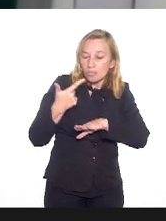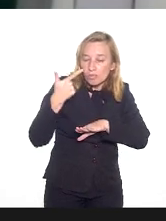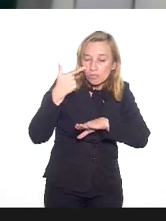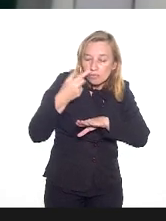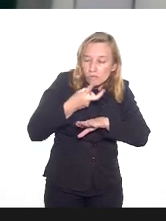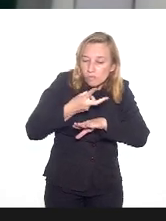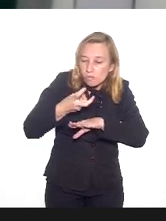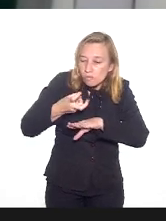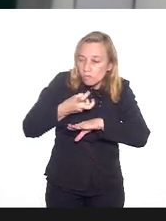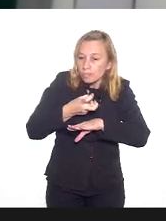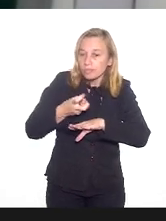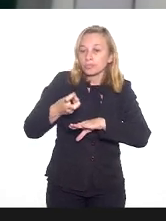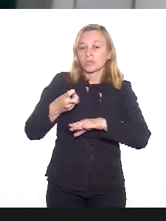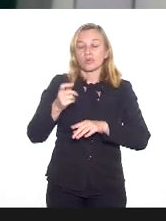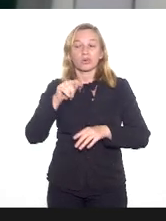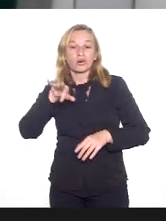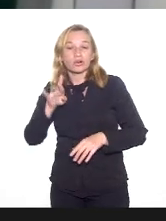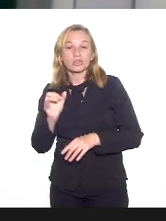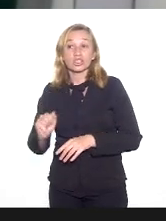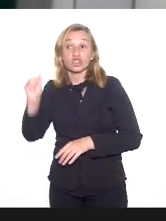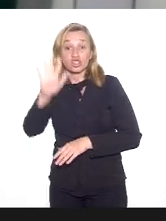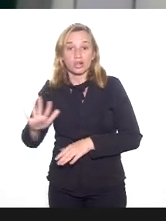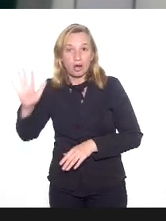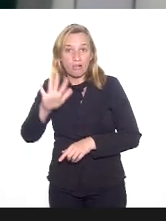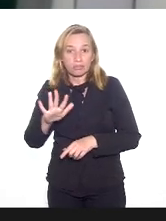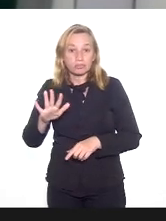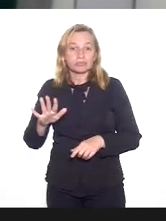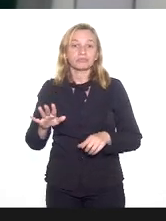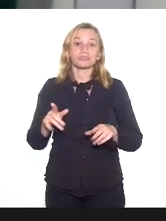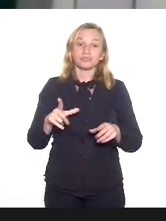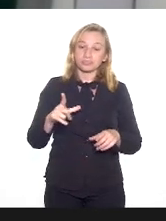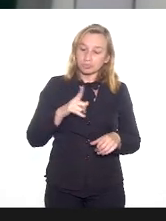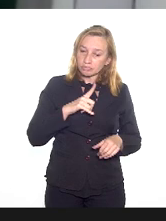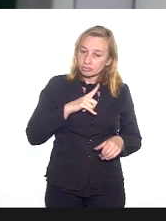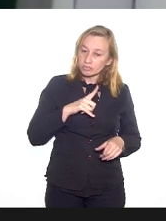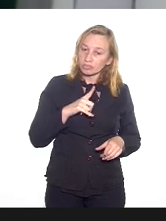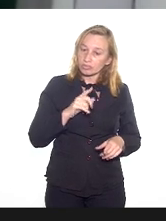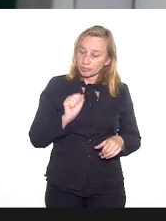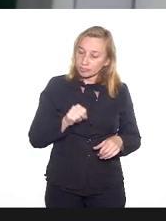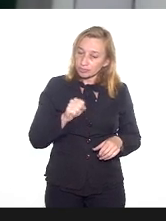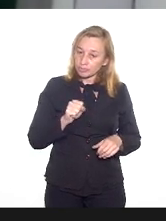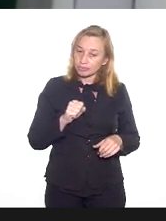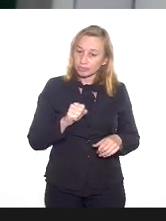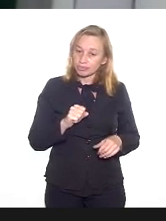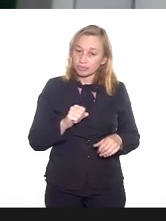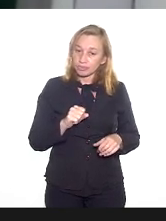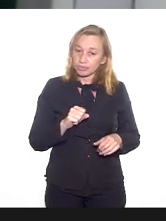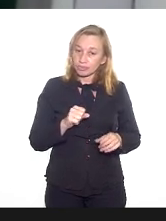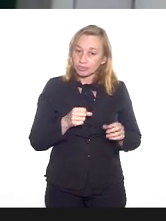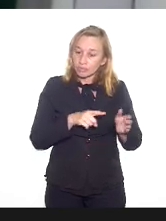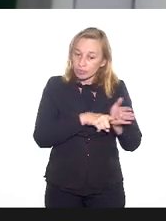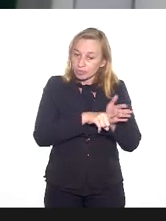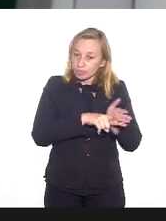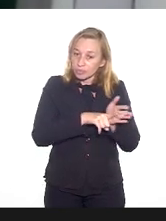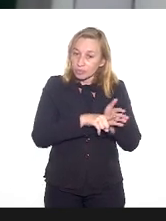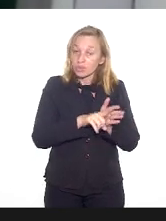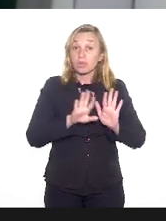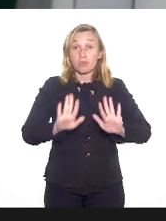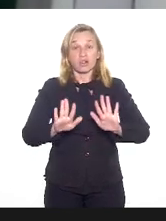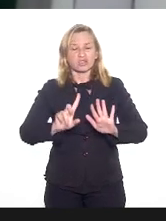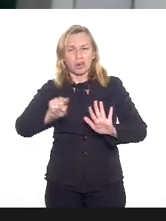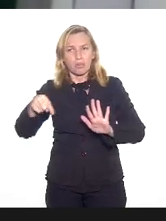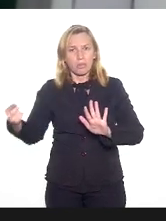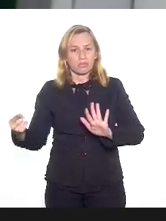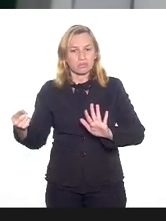pela Procuradoria-Geral da Fazenda Nacional e obteve uma chancela. Isso é verdade. Mas era uma minuta desse primeiro contrato. Depois